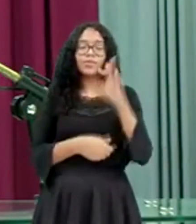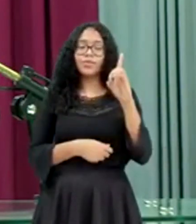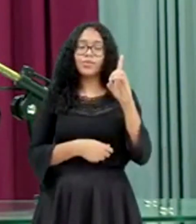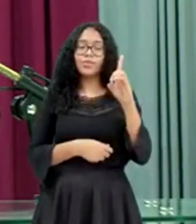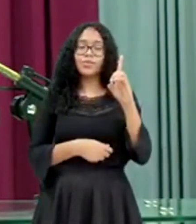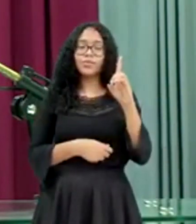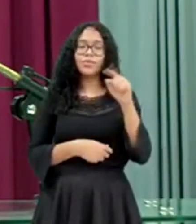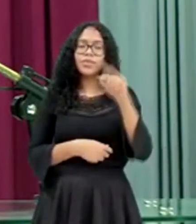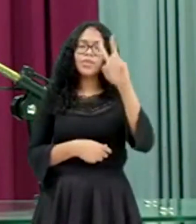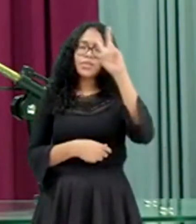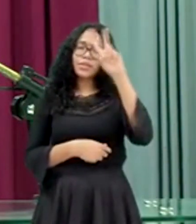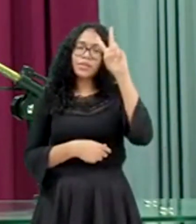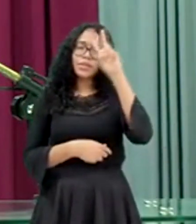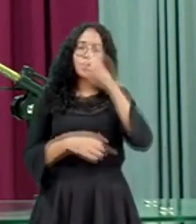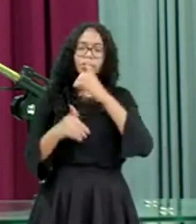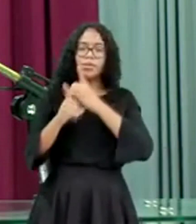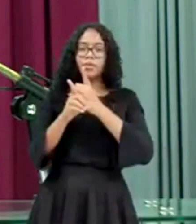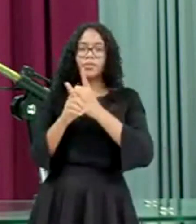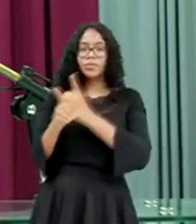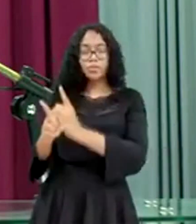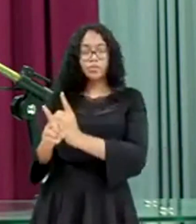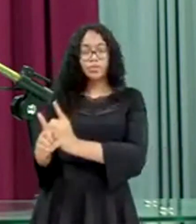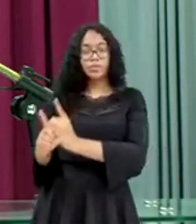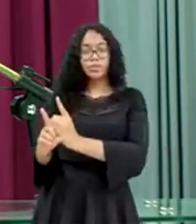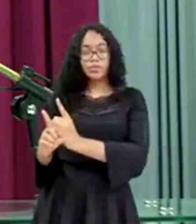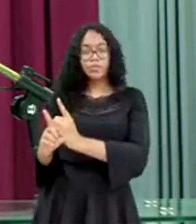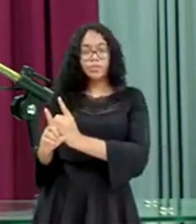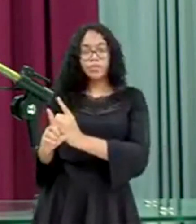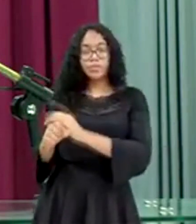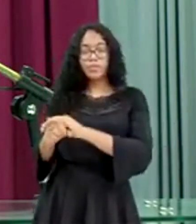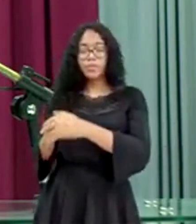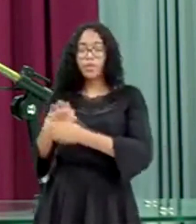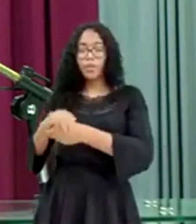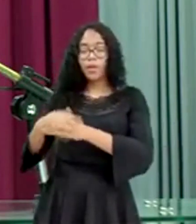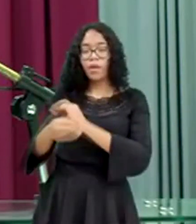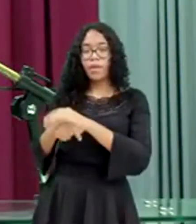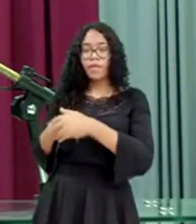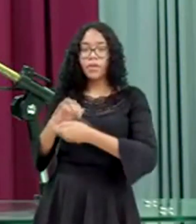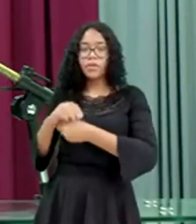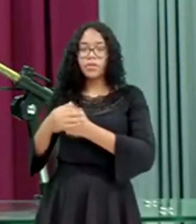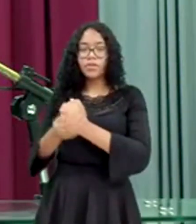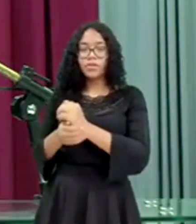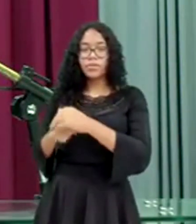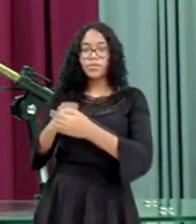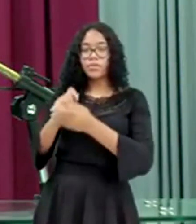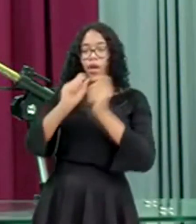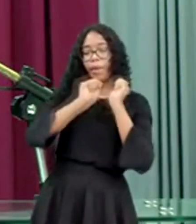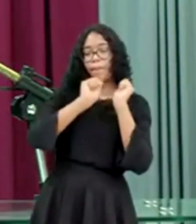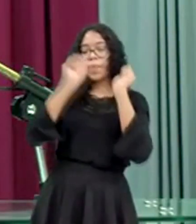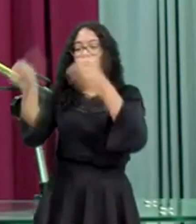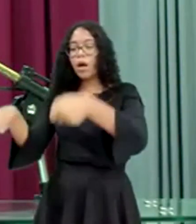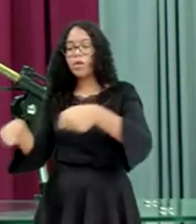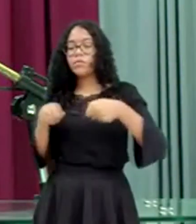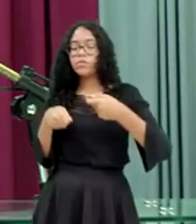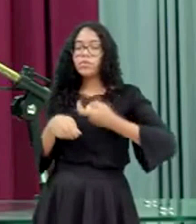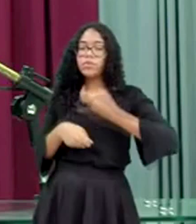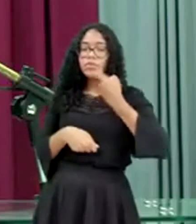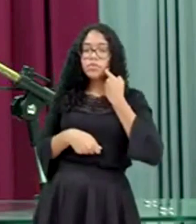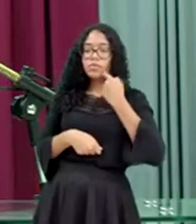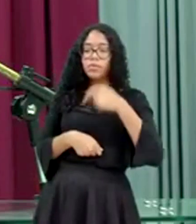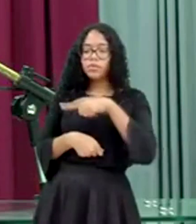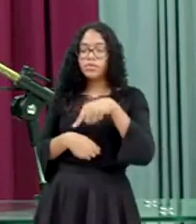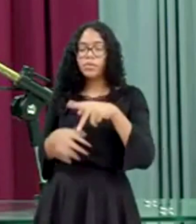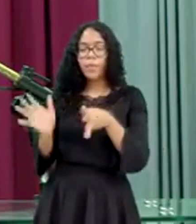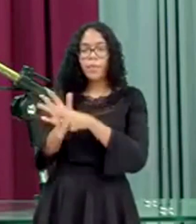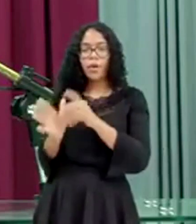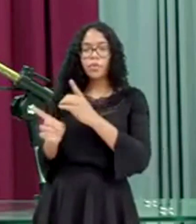Você se lembra dos discípulos? Estão lavando as redes. Eles ainda nem são propriamente discípulos de